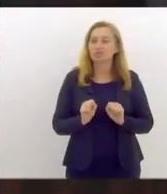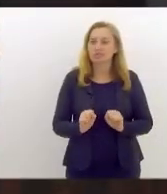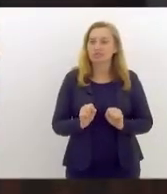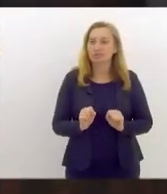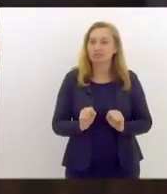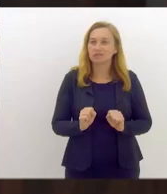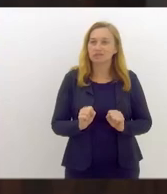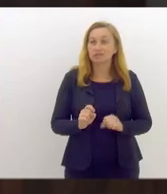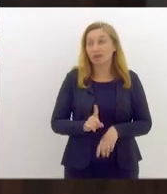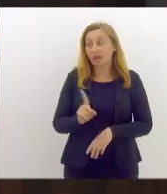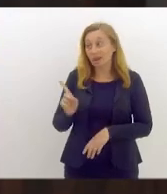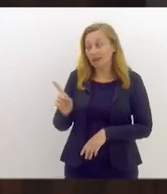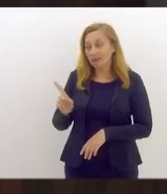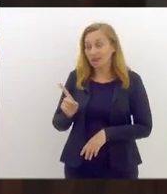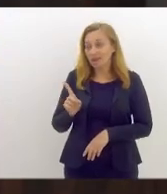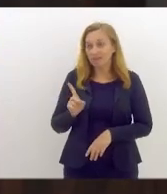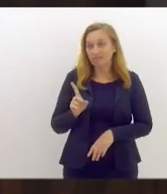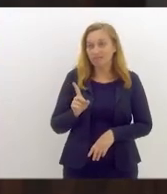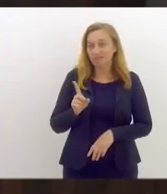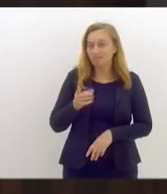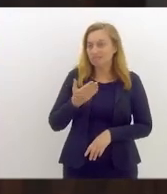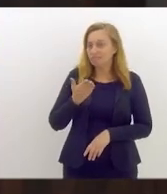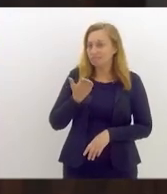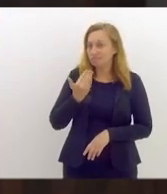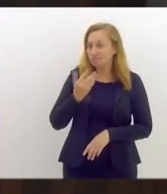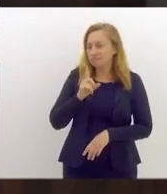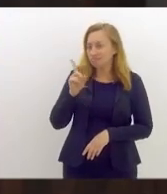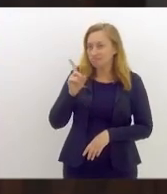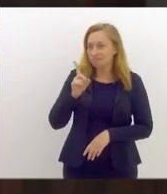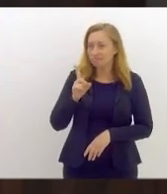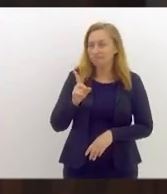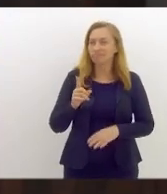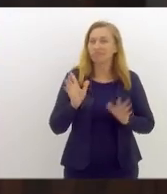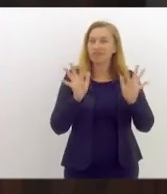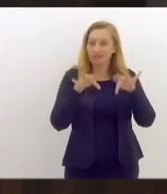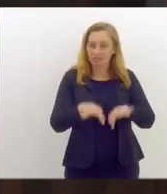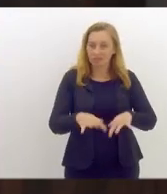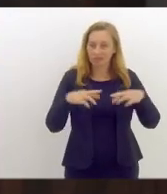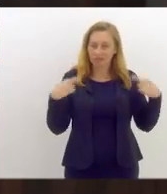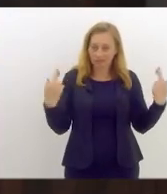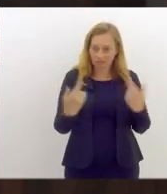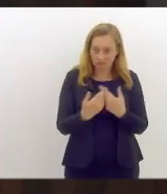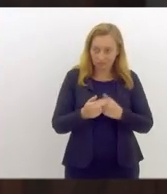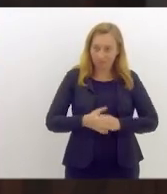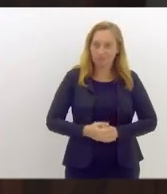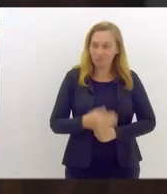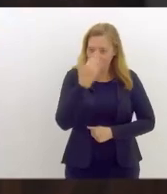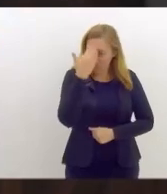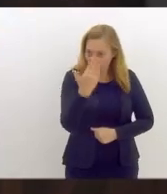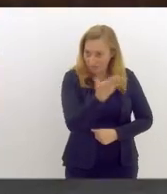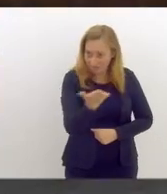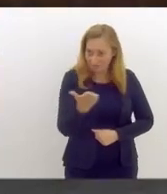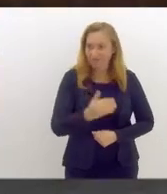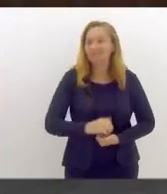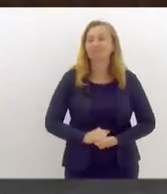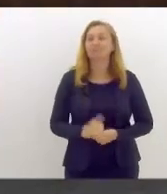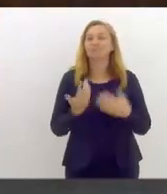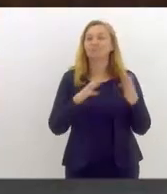comparecer aqui a um coquetel no térreo declaro encerrado a sessão obrigado